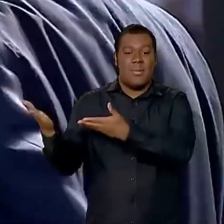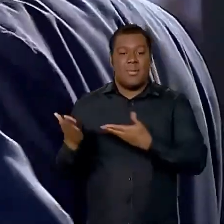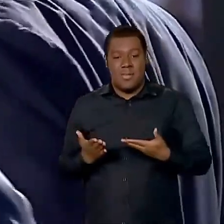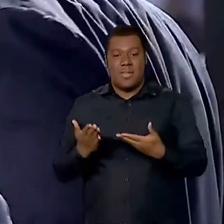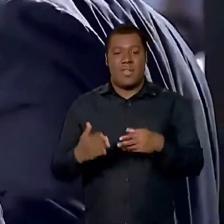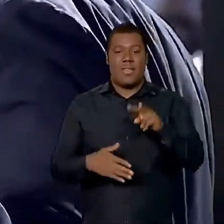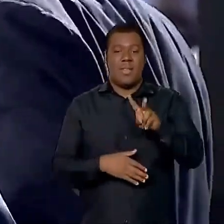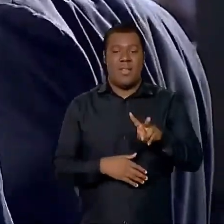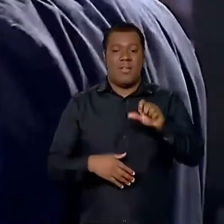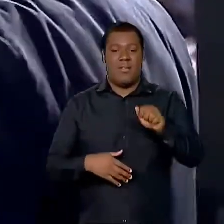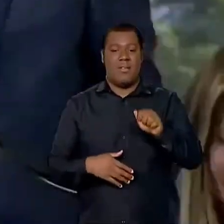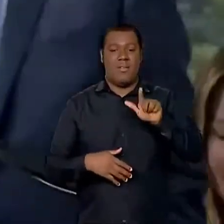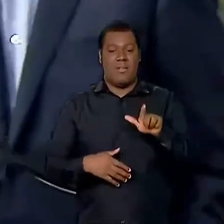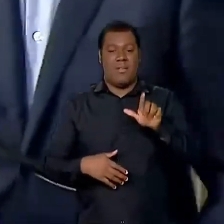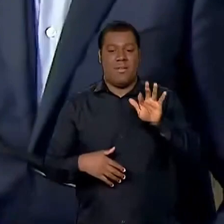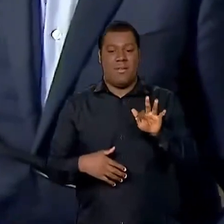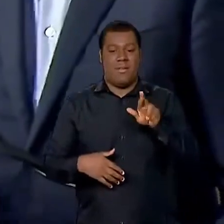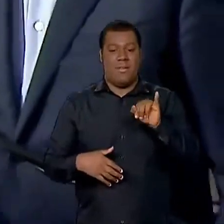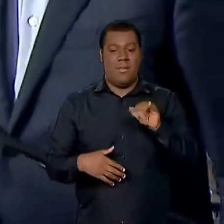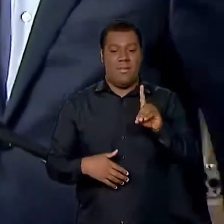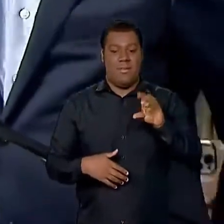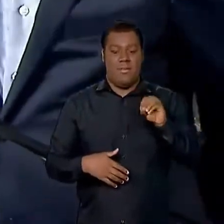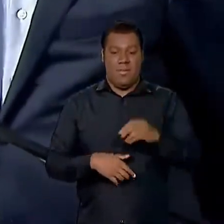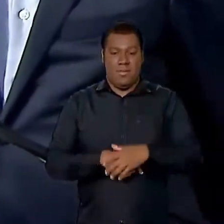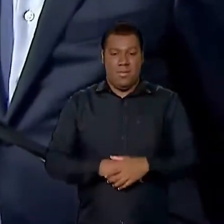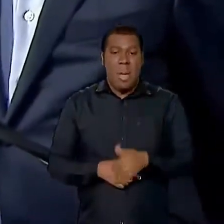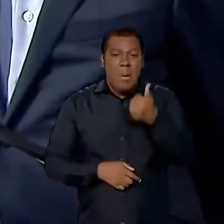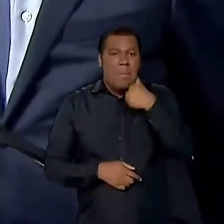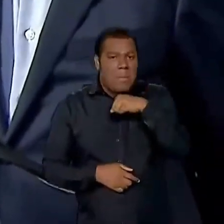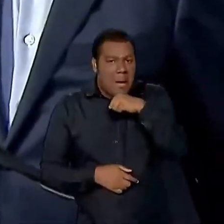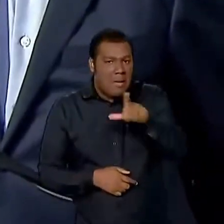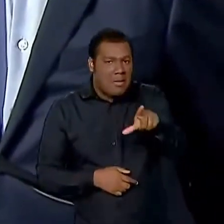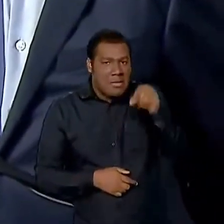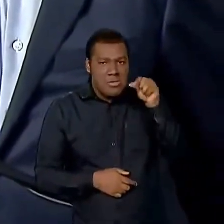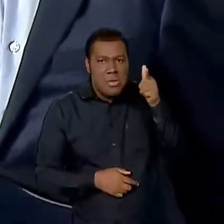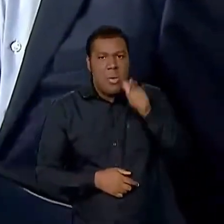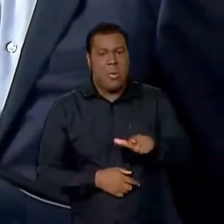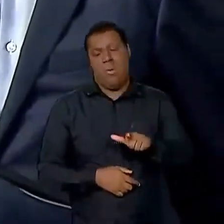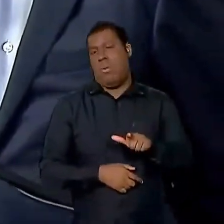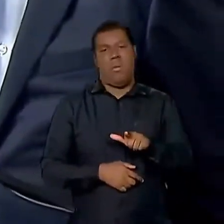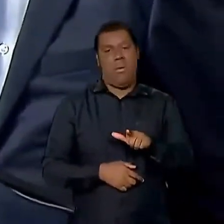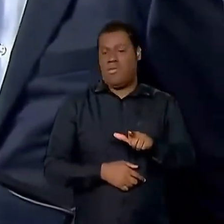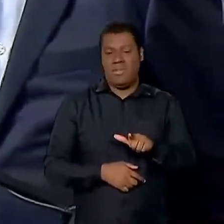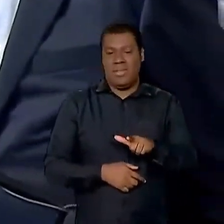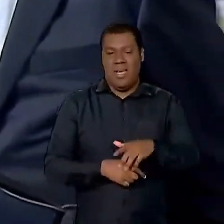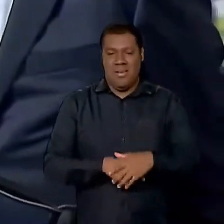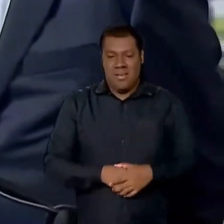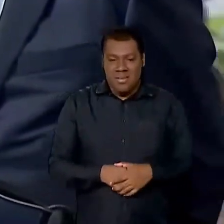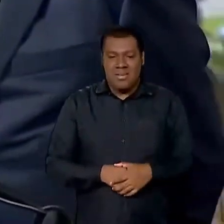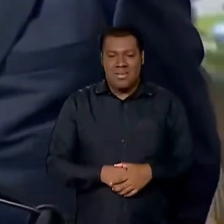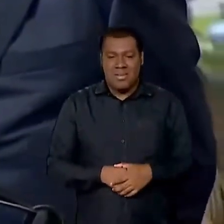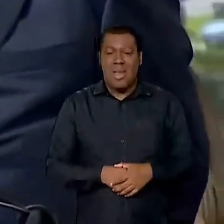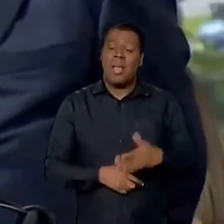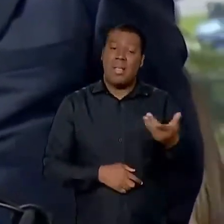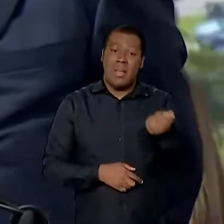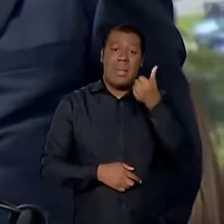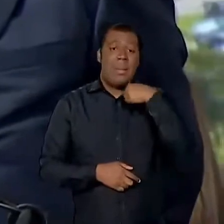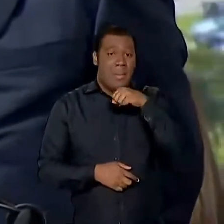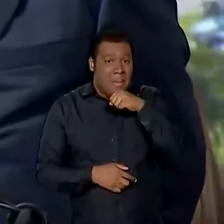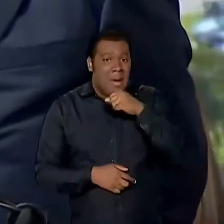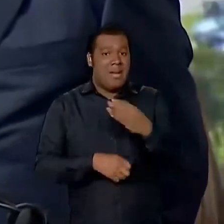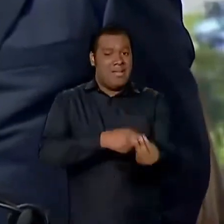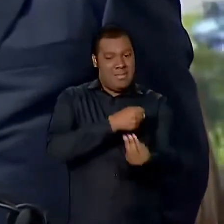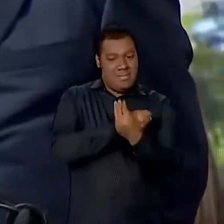saiba o seguinte. Mãe, a gente não escolhe, porque a mãe cuida da gente e a gente nasce. Pai, a gente